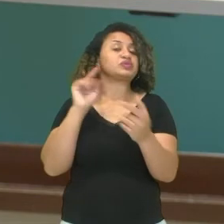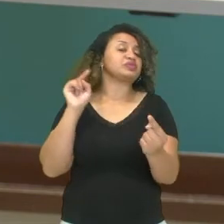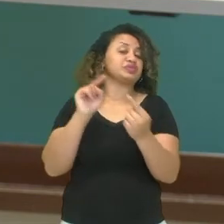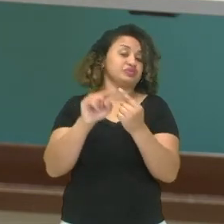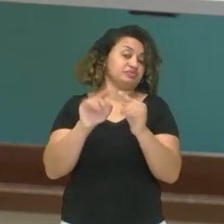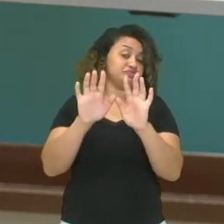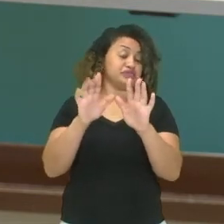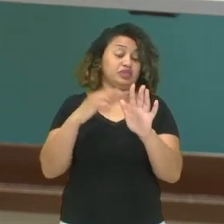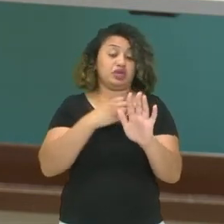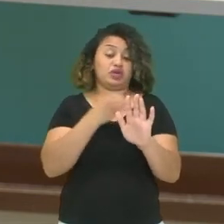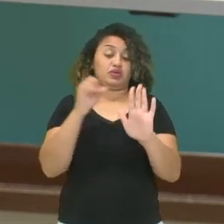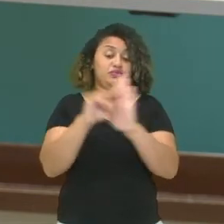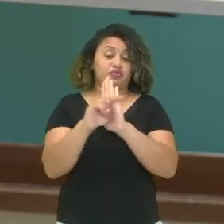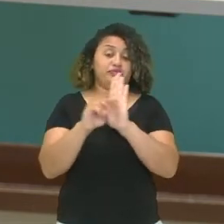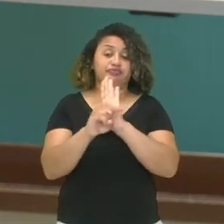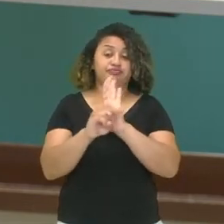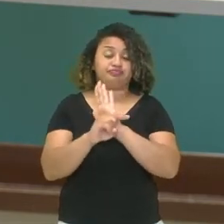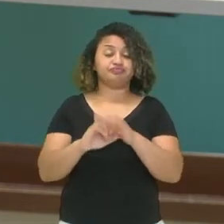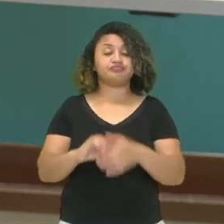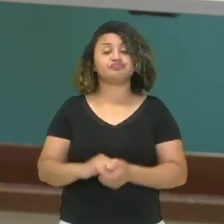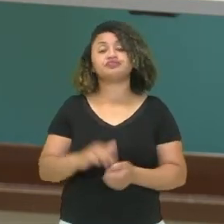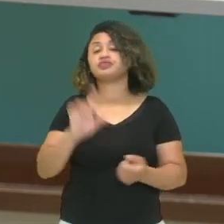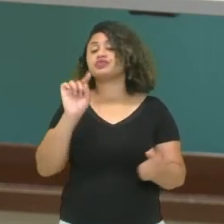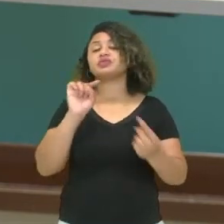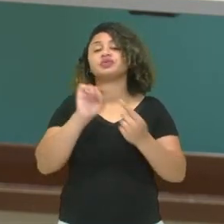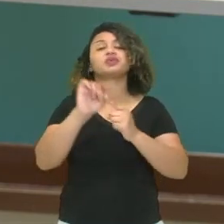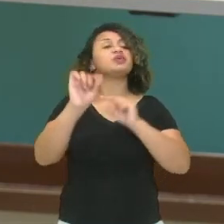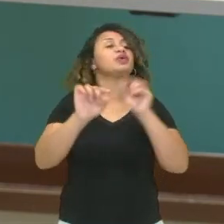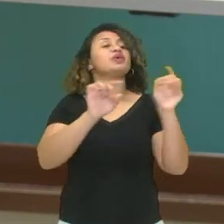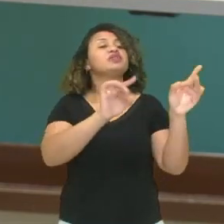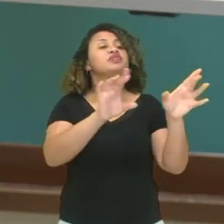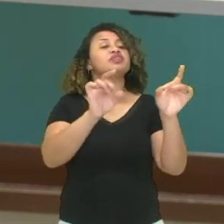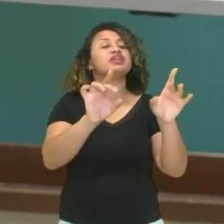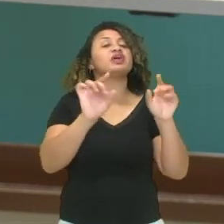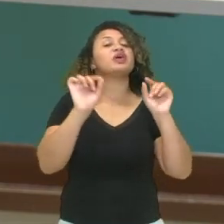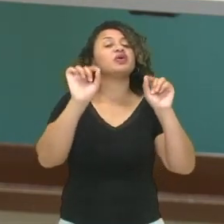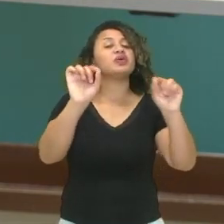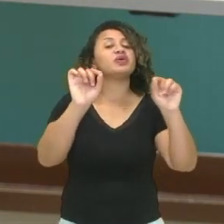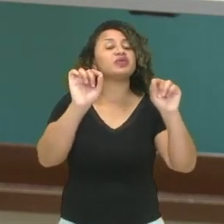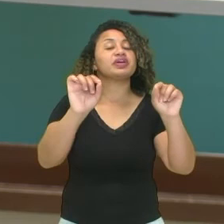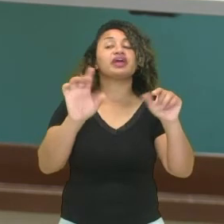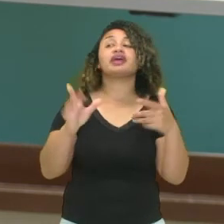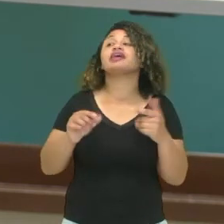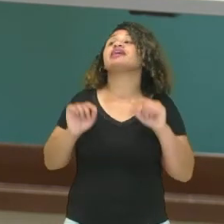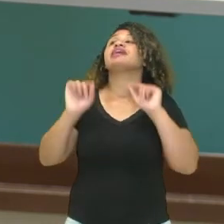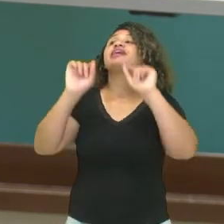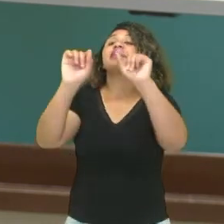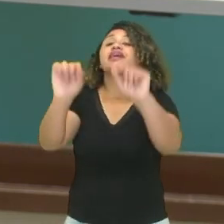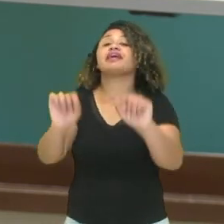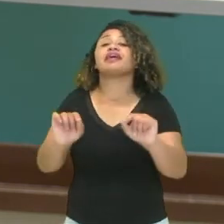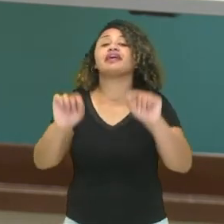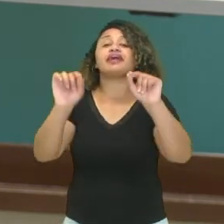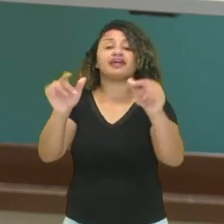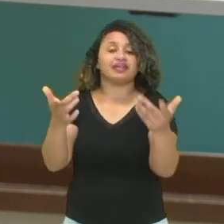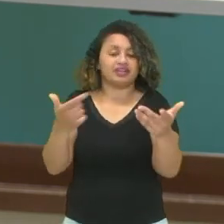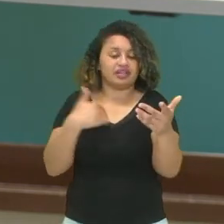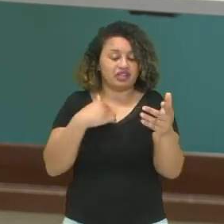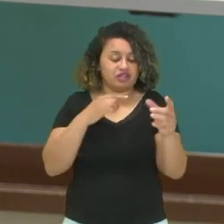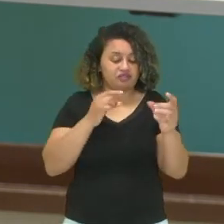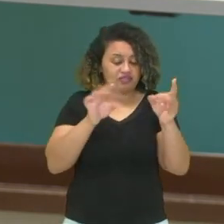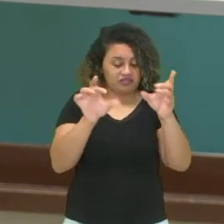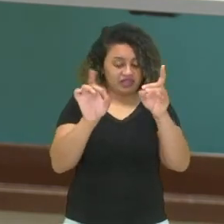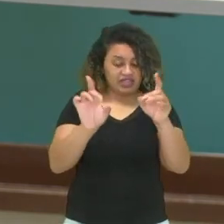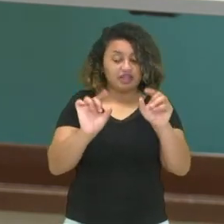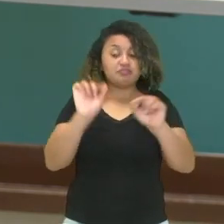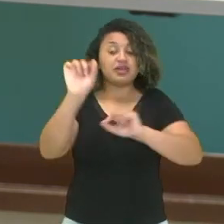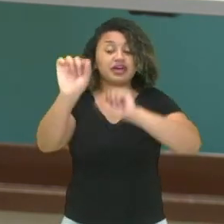alguns questionamentos. Objetivos: vender o que e para quem? Para quem que vai vender e o que que você vai